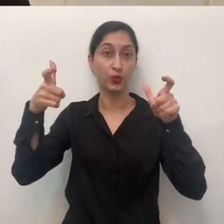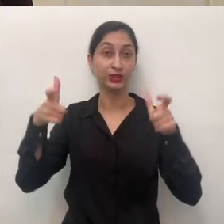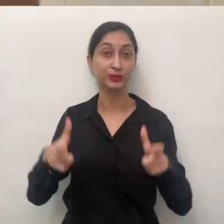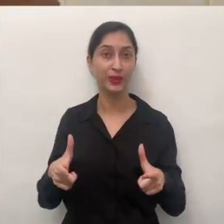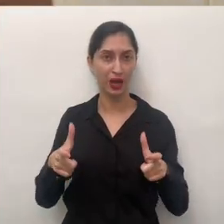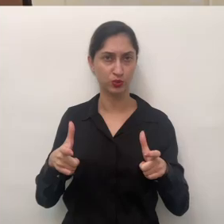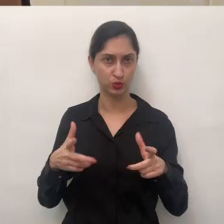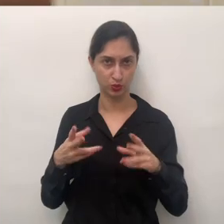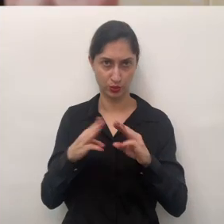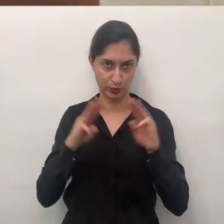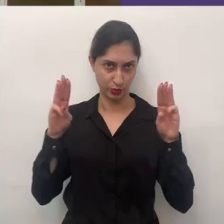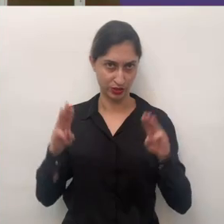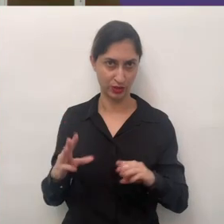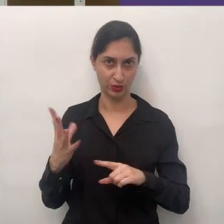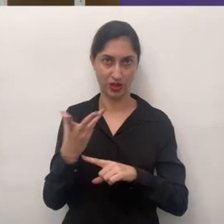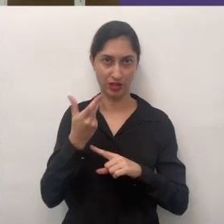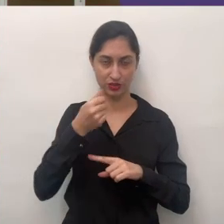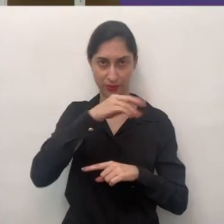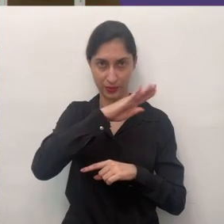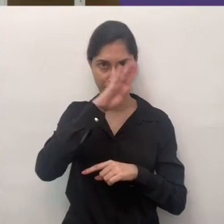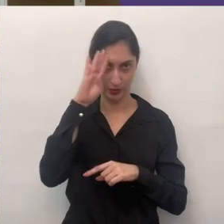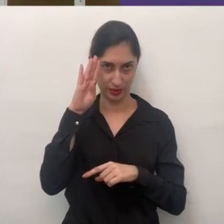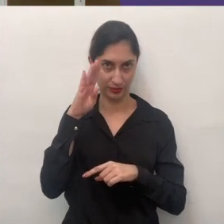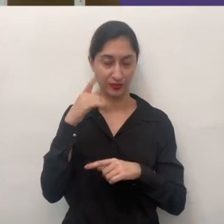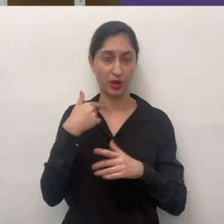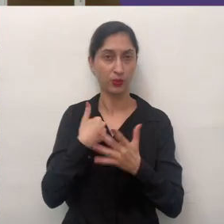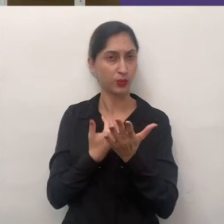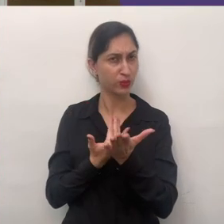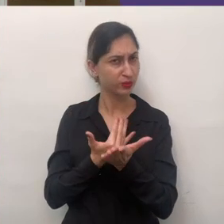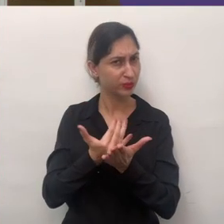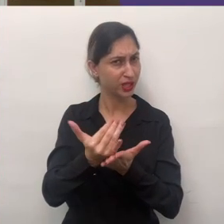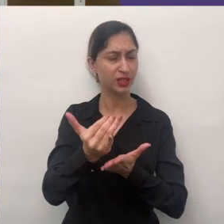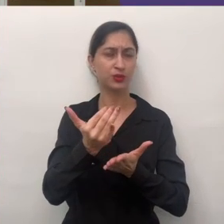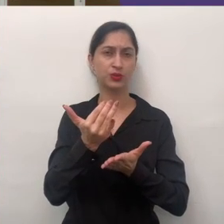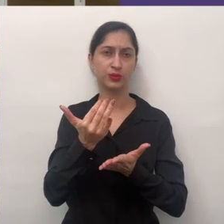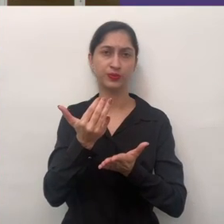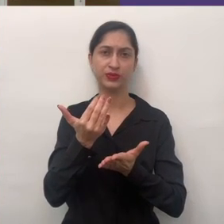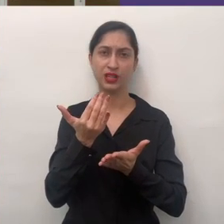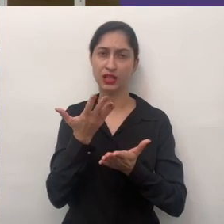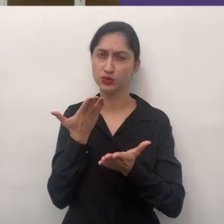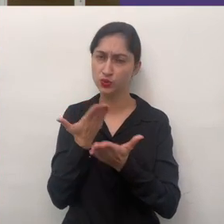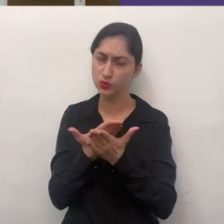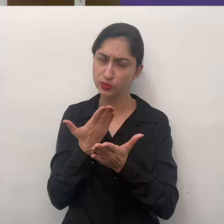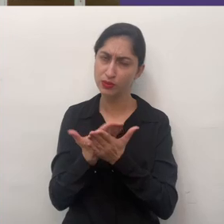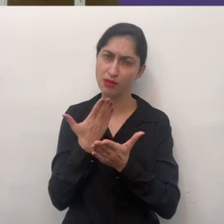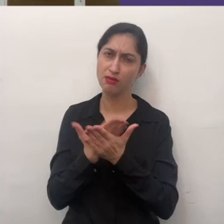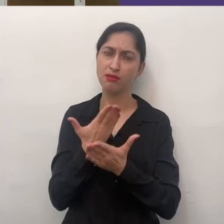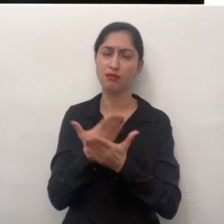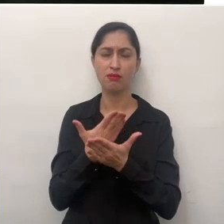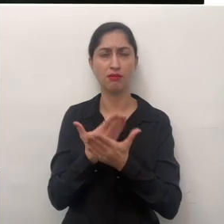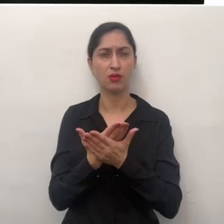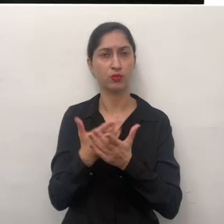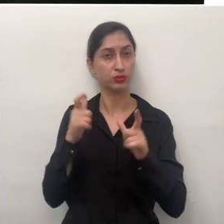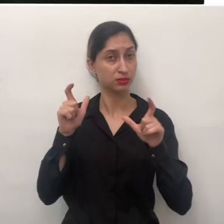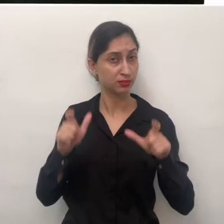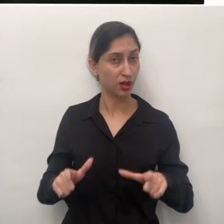espaço, do território, do Museu de Arte da Pampulha. Então, fiz uma série de